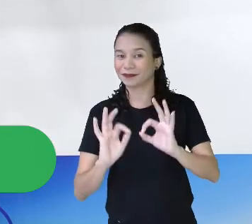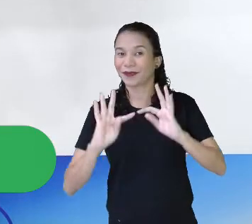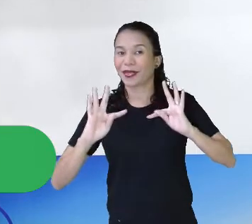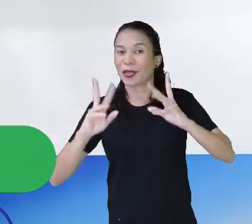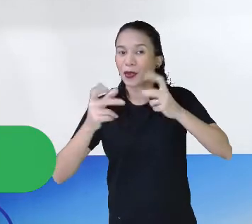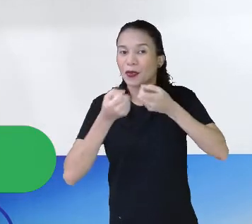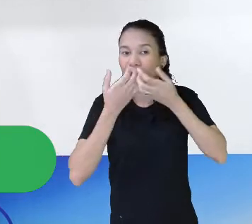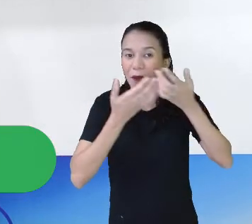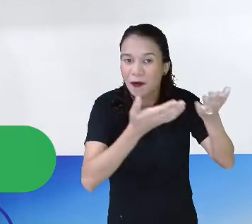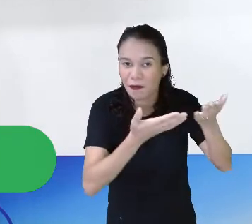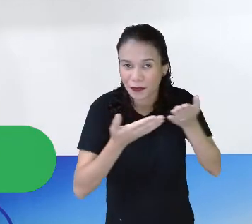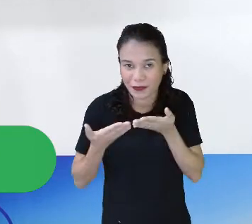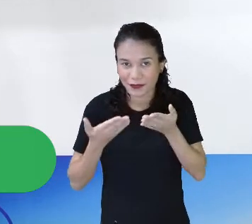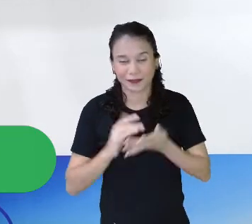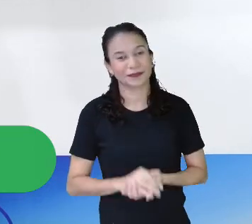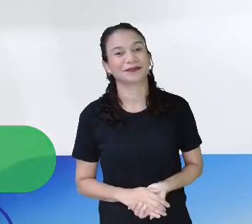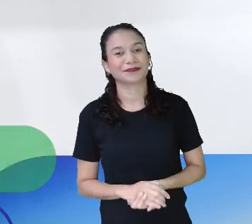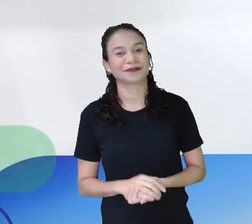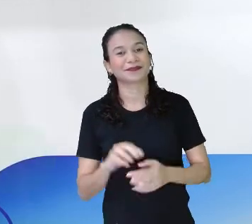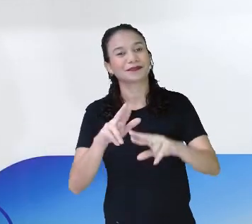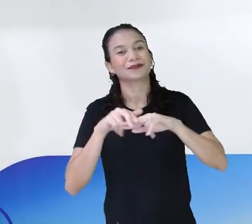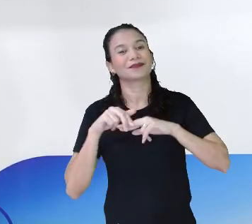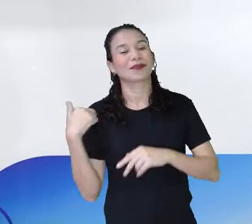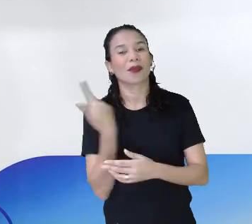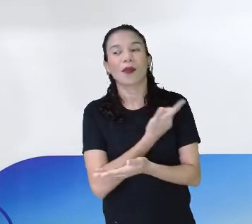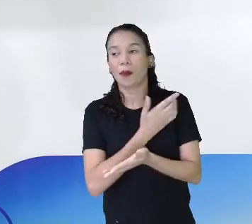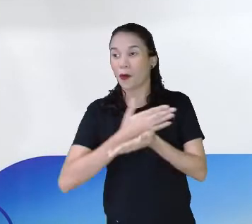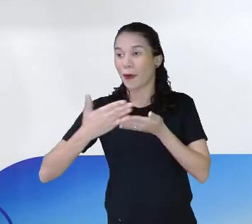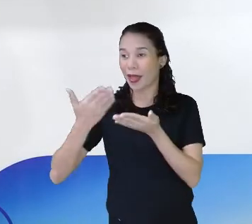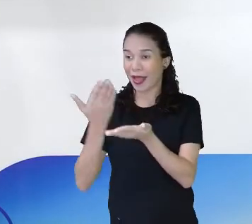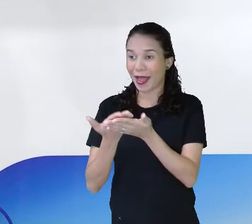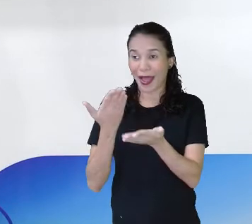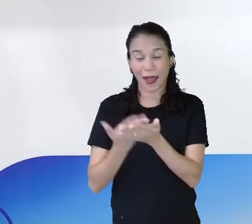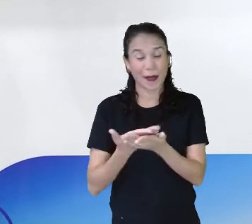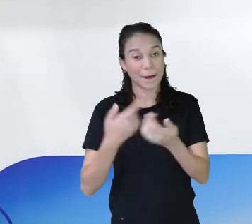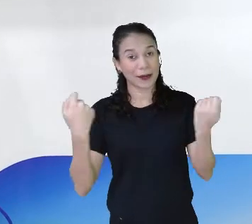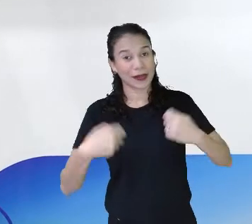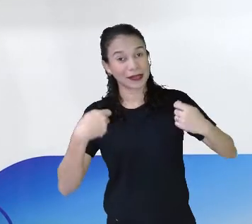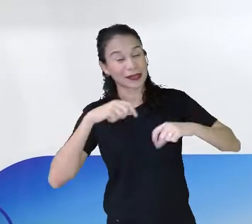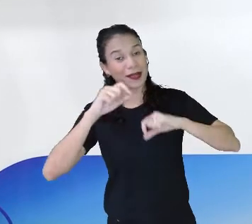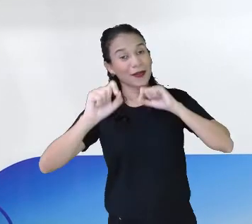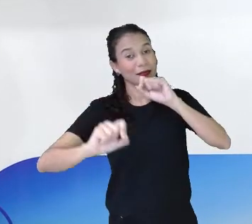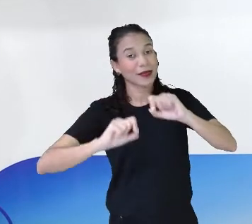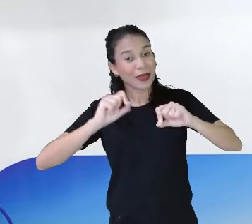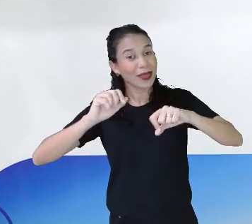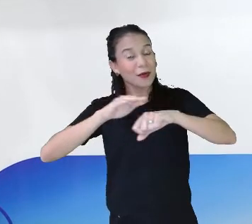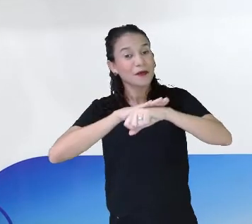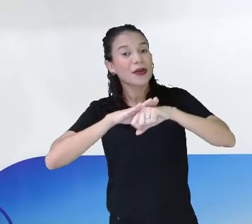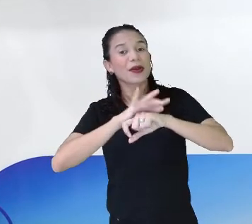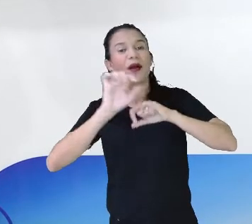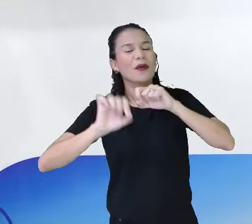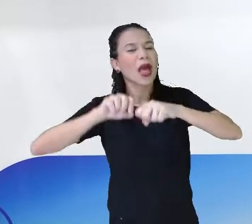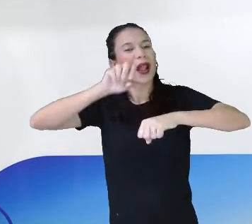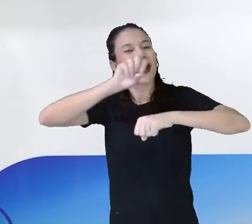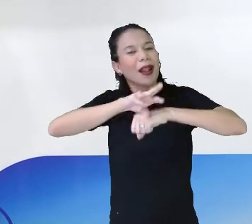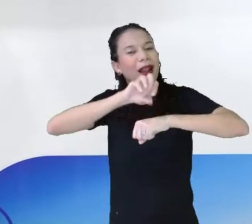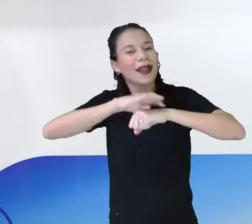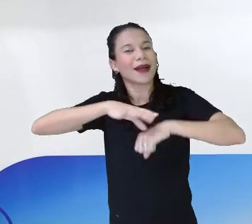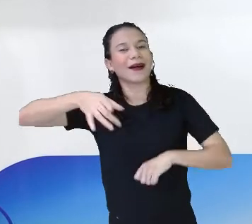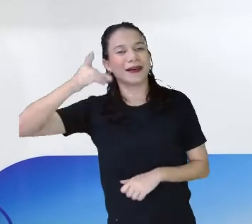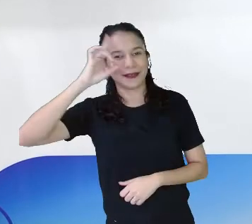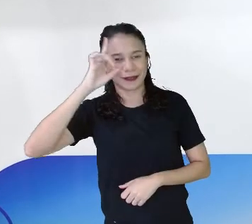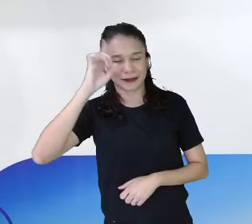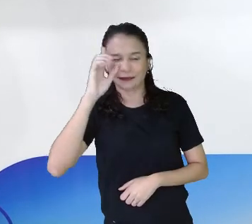todos muito bem-vindos. E para iniciar a nossa aula, eu não poderia deixar, né, de falar aqueles nossos recadinhos diários que